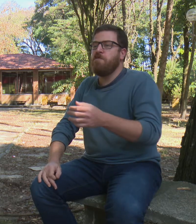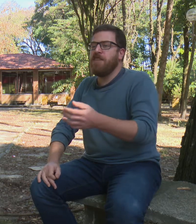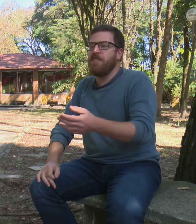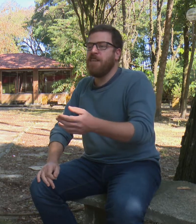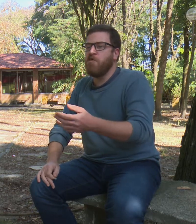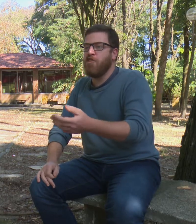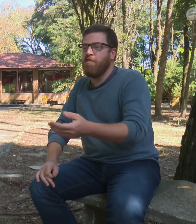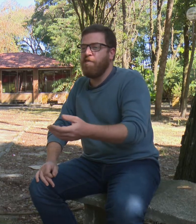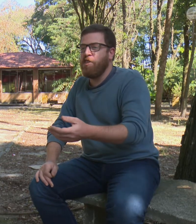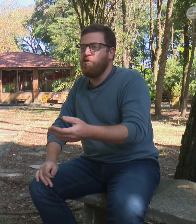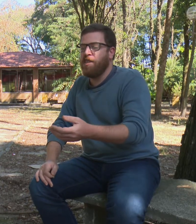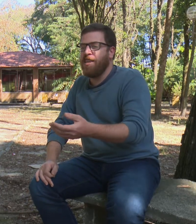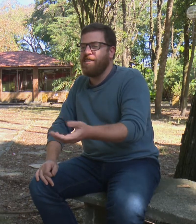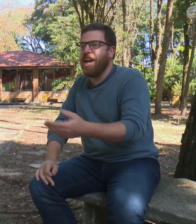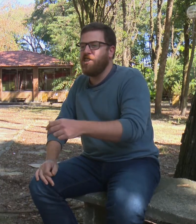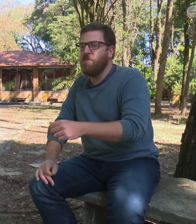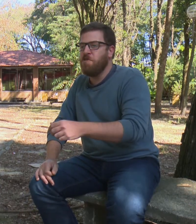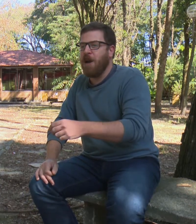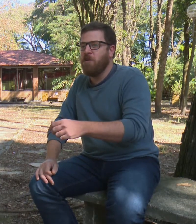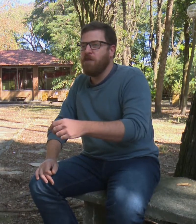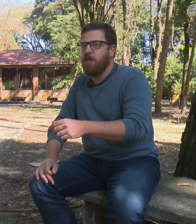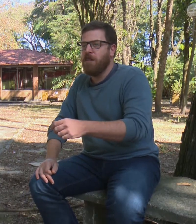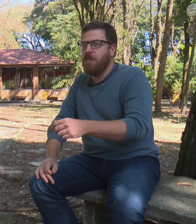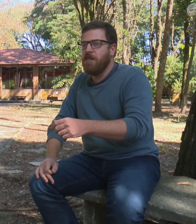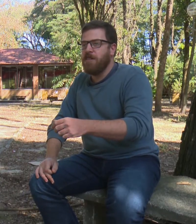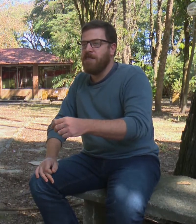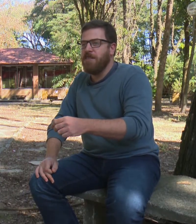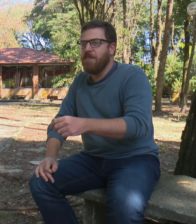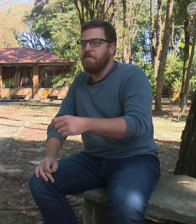não convencer o indivíduo que ele está agindo mal,